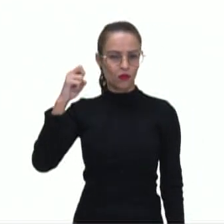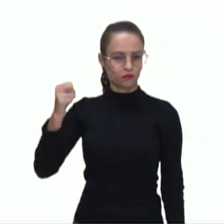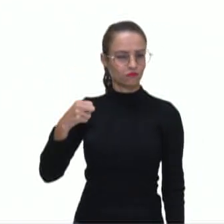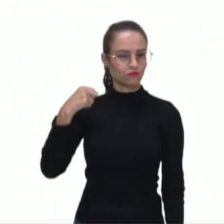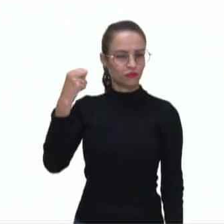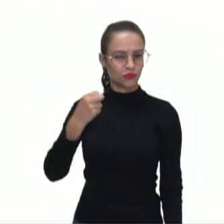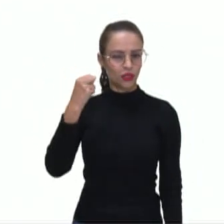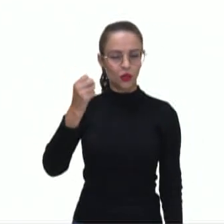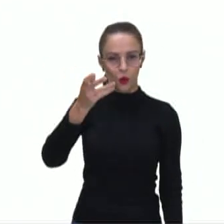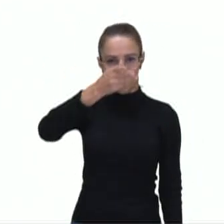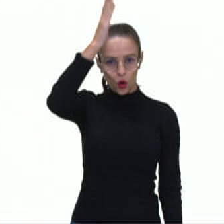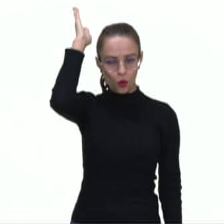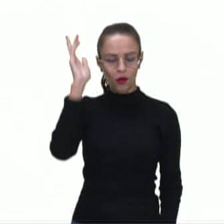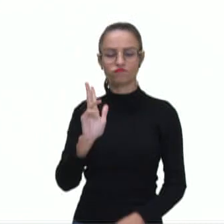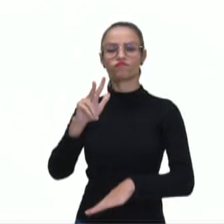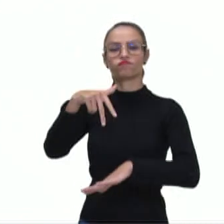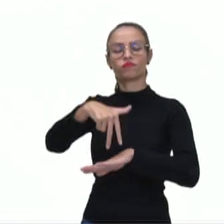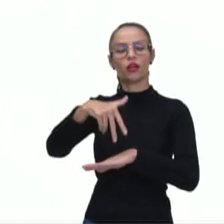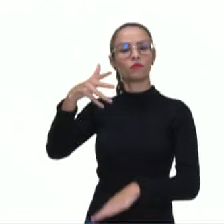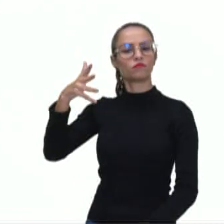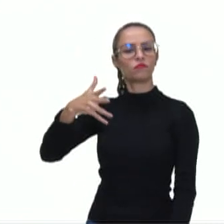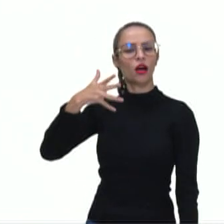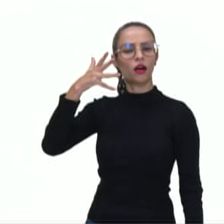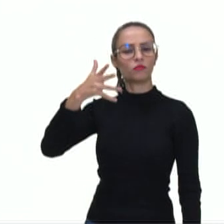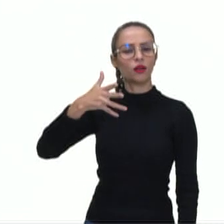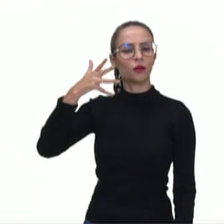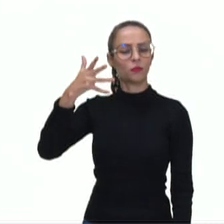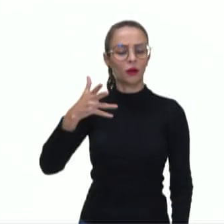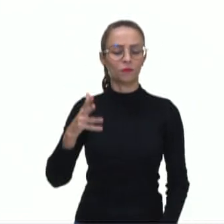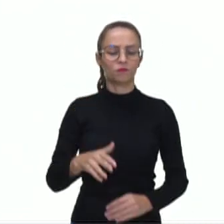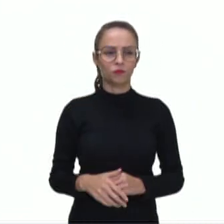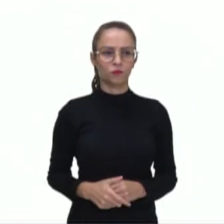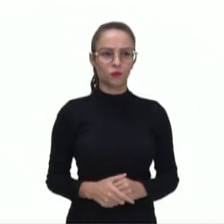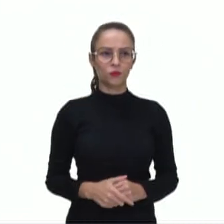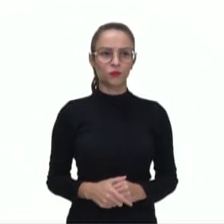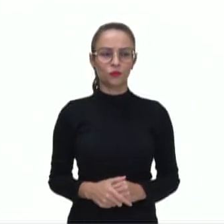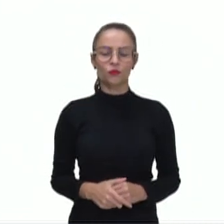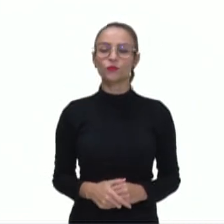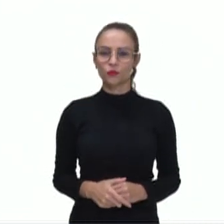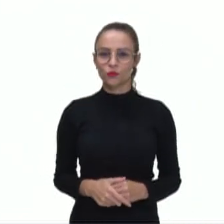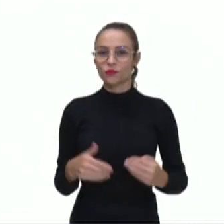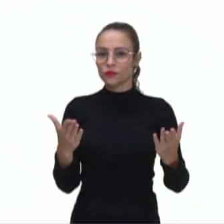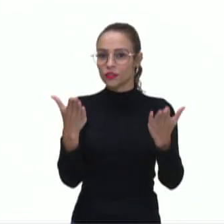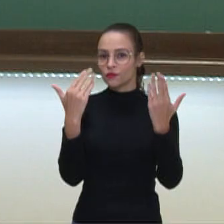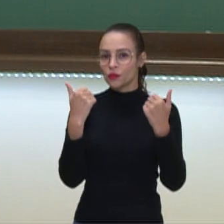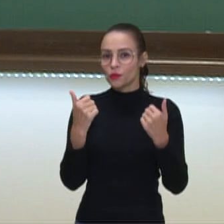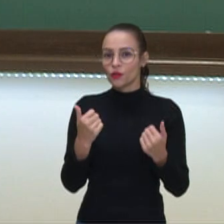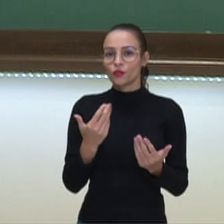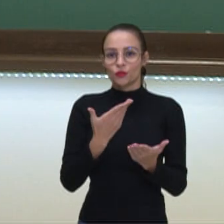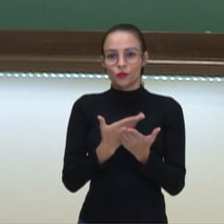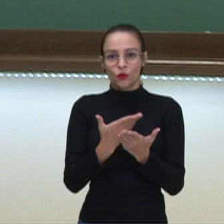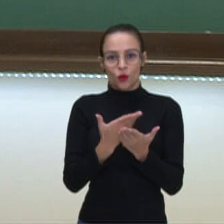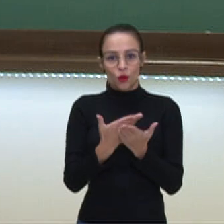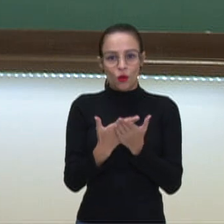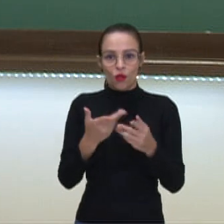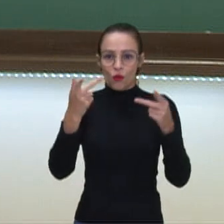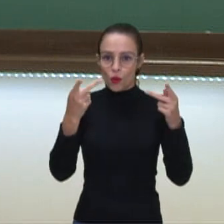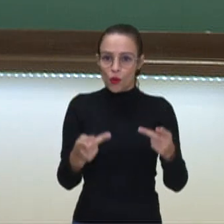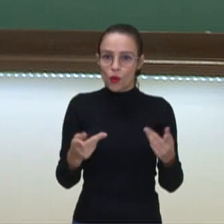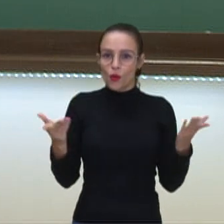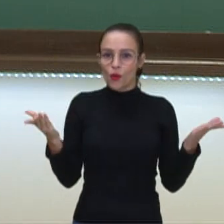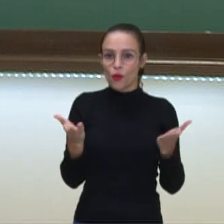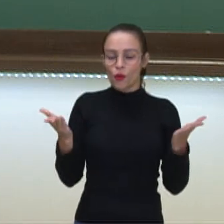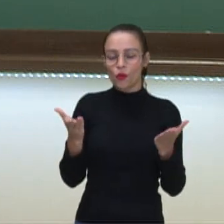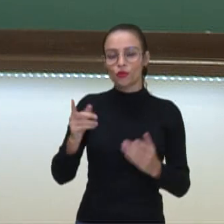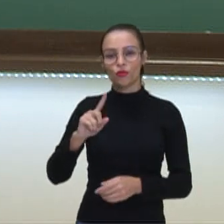da oratória para proferir os seus discursos, né? Então eu vou convidar vocês para essa aula de hoje para